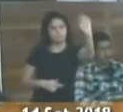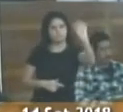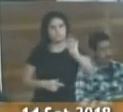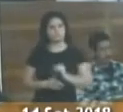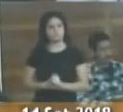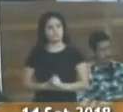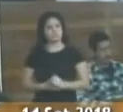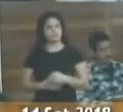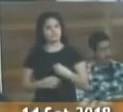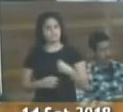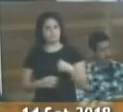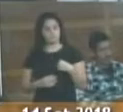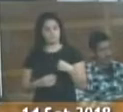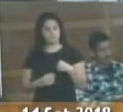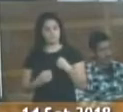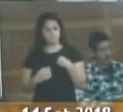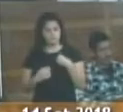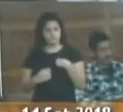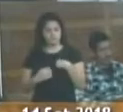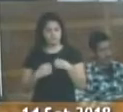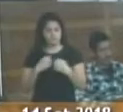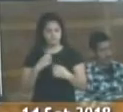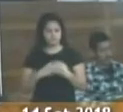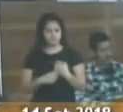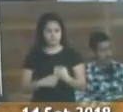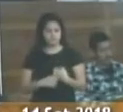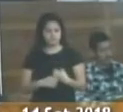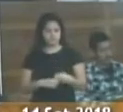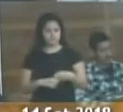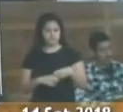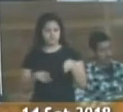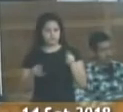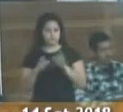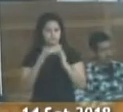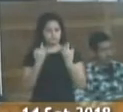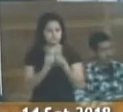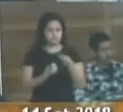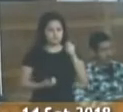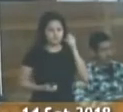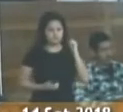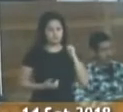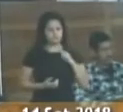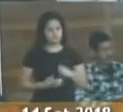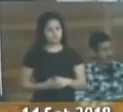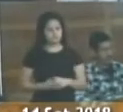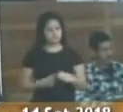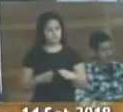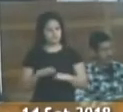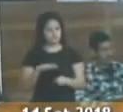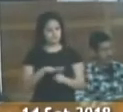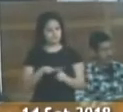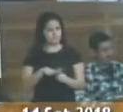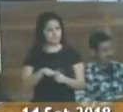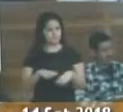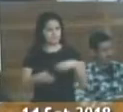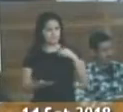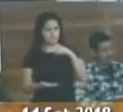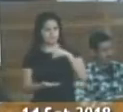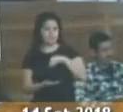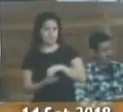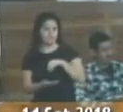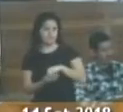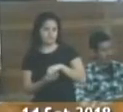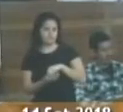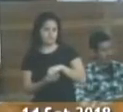que mais me tocou nas comunidades tradicionais foi a falta de perspectiva